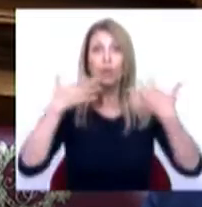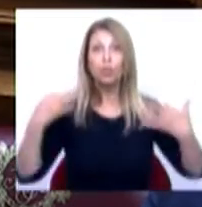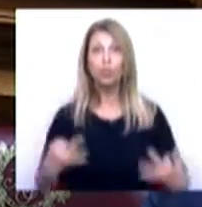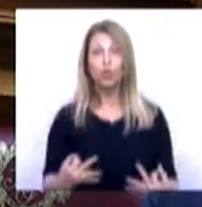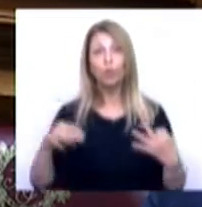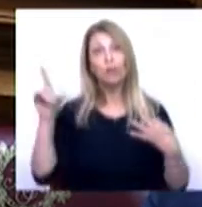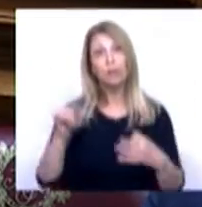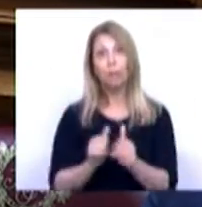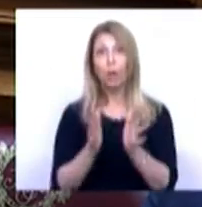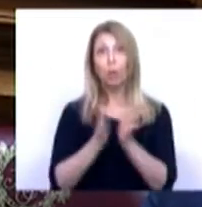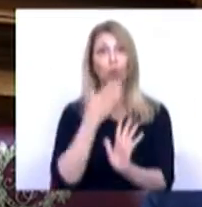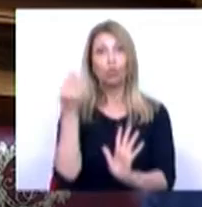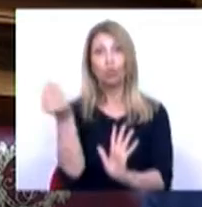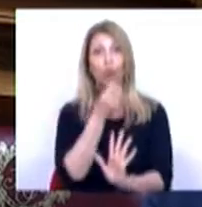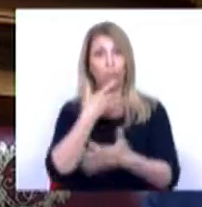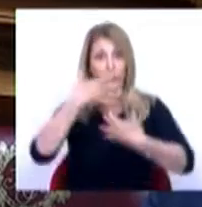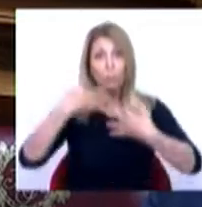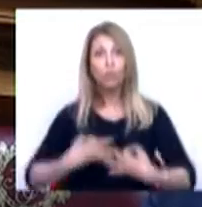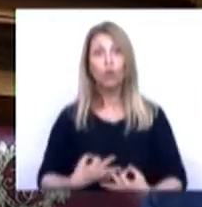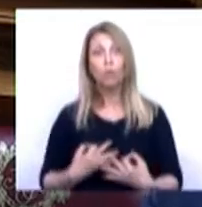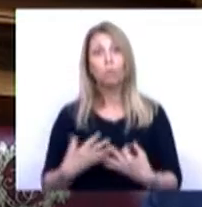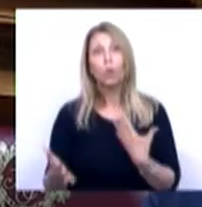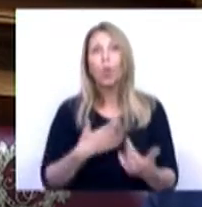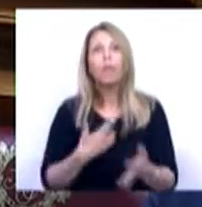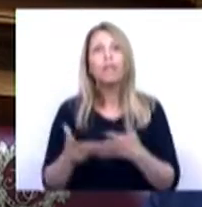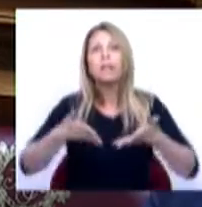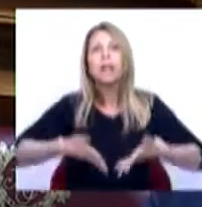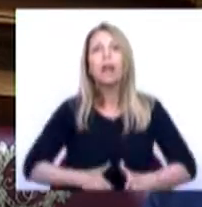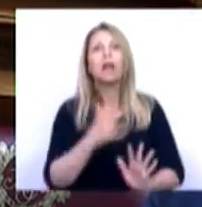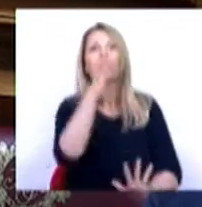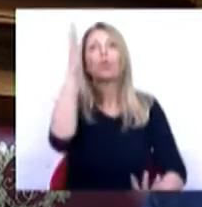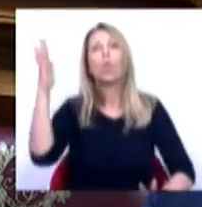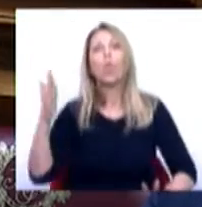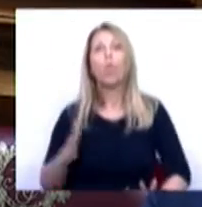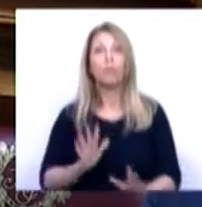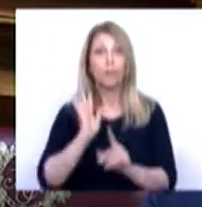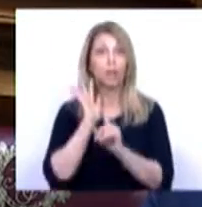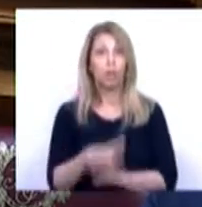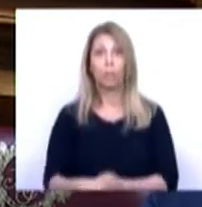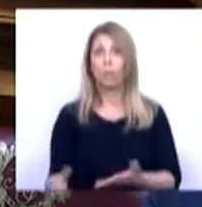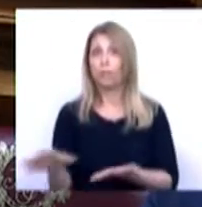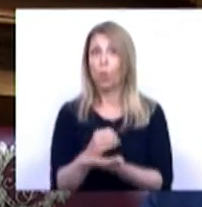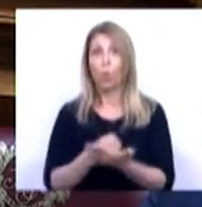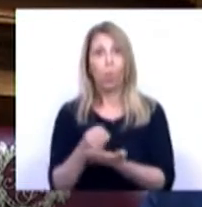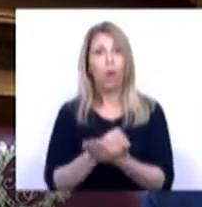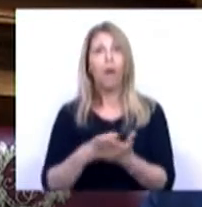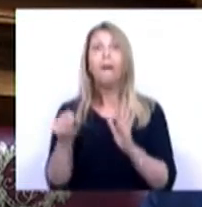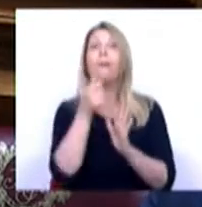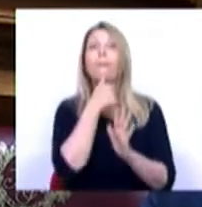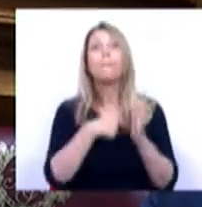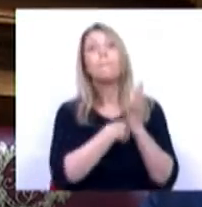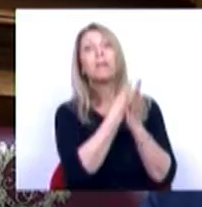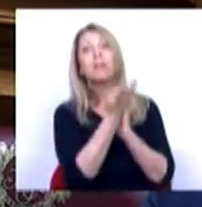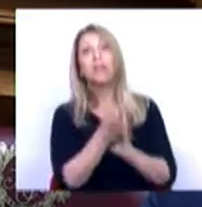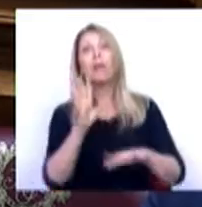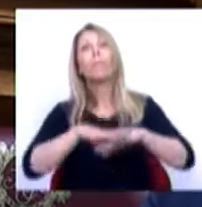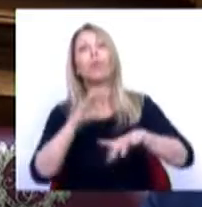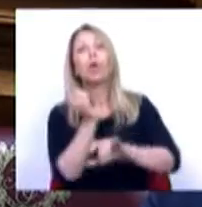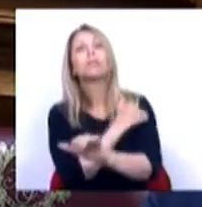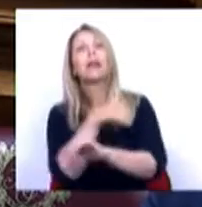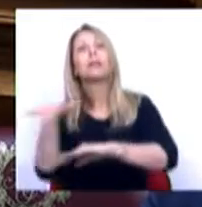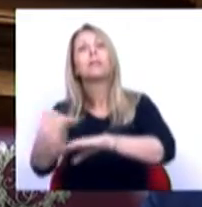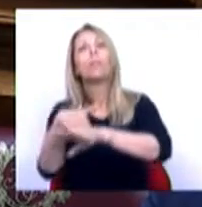para todos os jovens, independentemente de onde tenham nascido e que não são discriminados nesta medida de acordo com o seu código postal, mas são sim